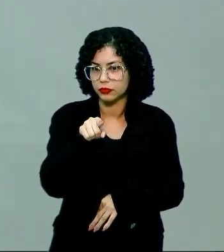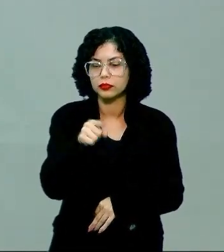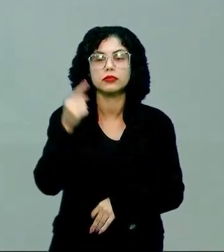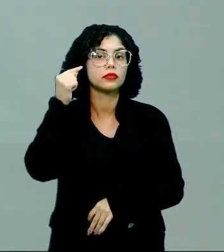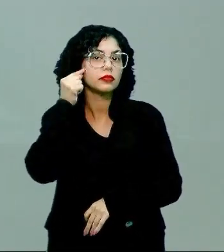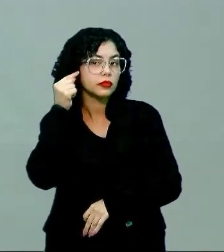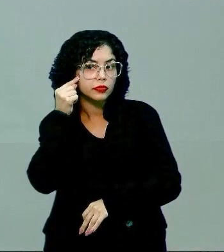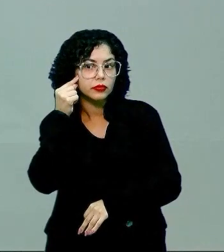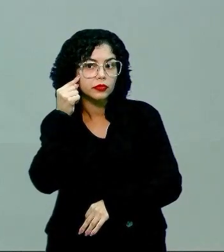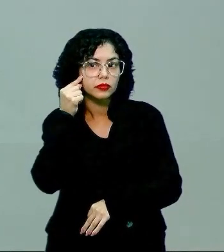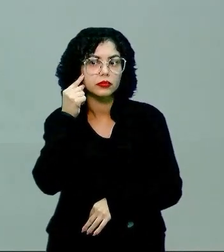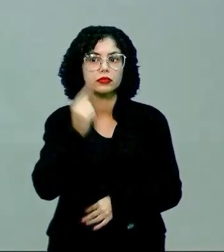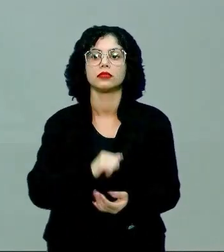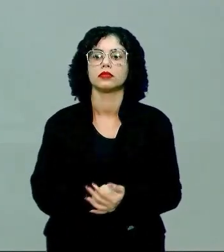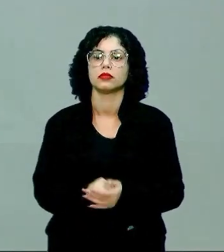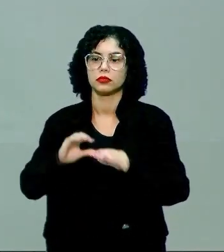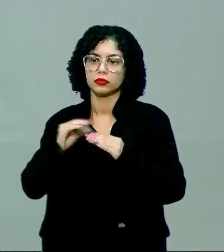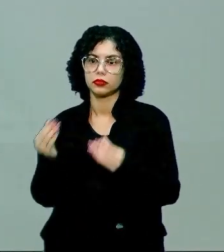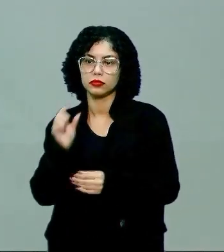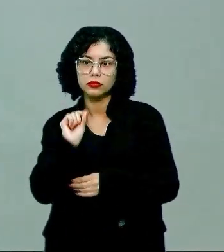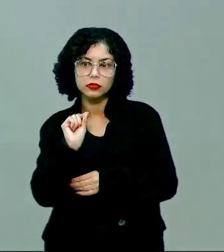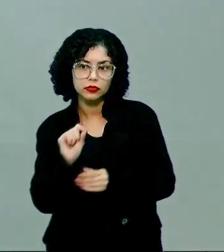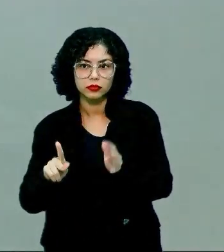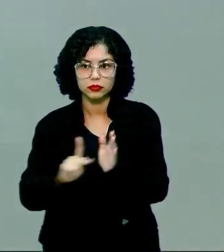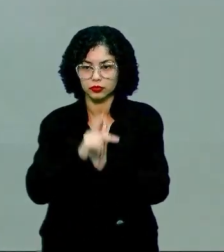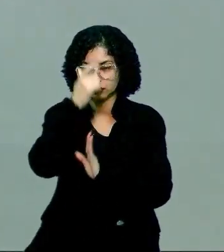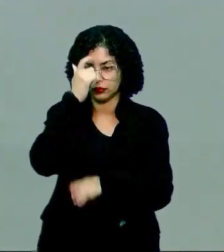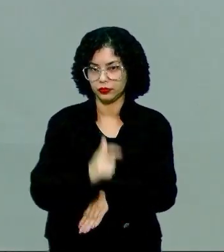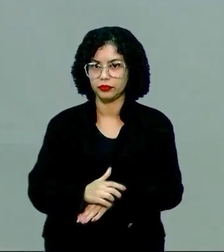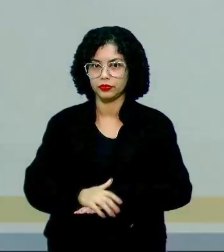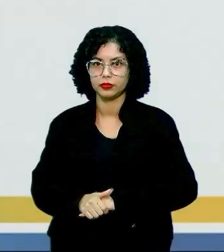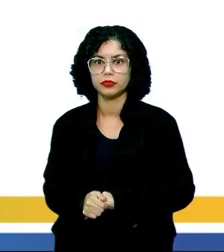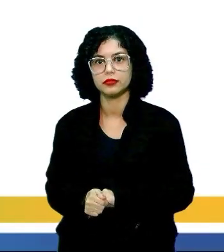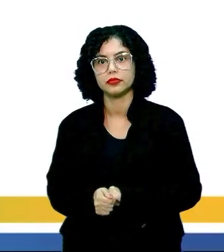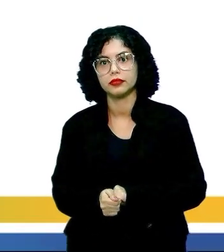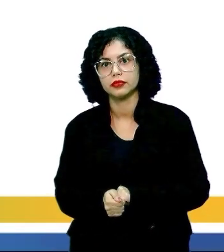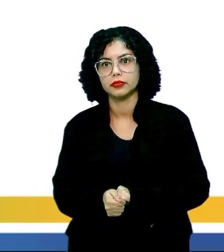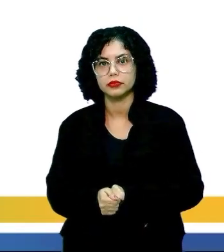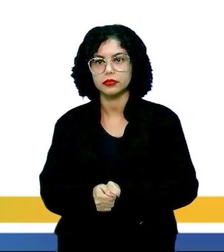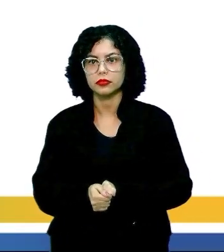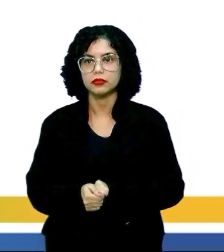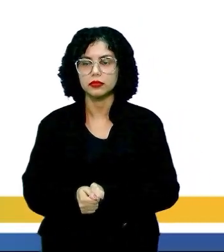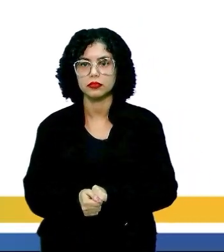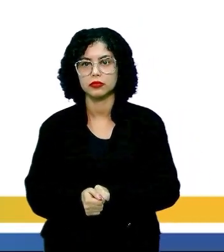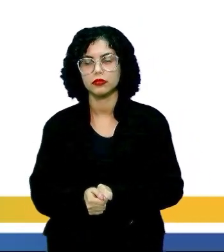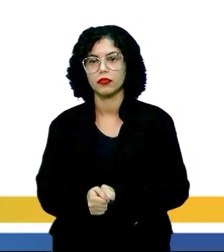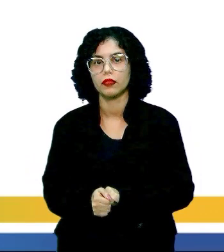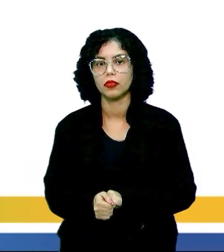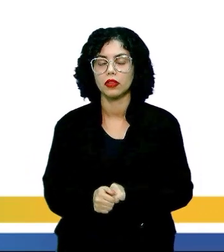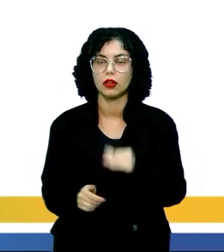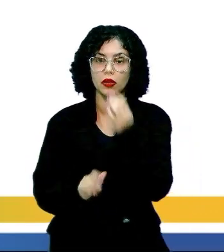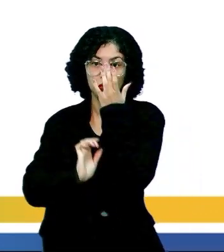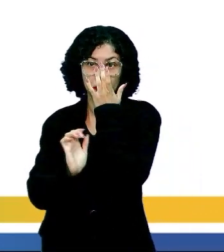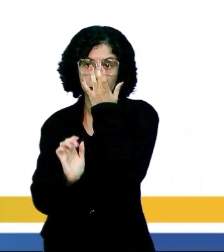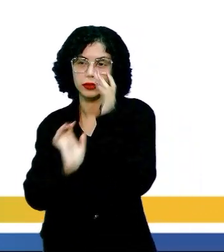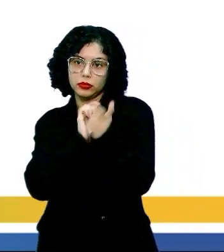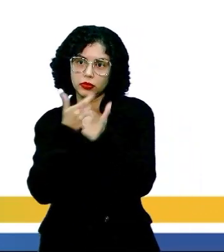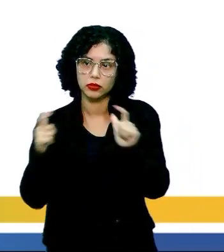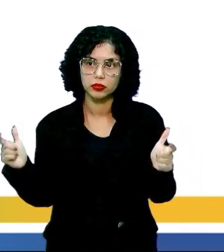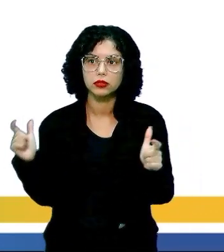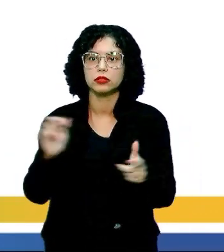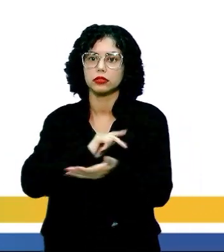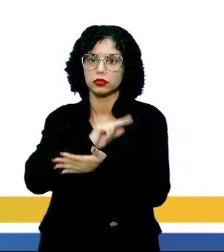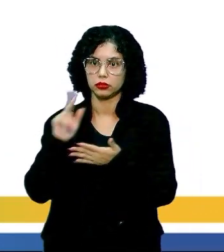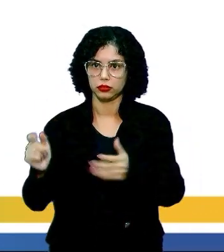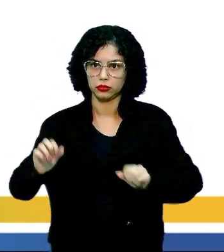pensar em ser e sendo você mesmo e é isso aí Zaga e vamos para a próxima em um universo tão